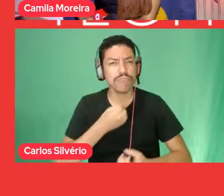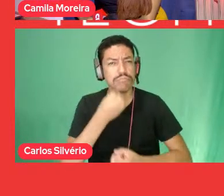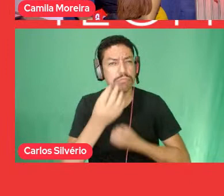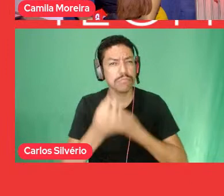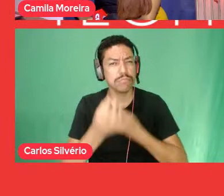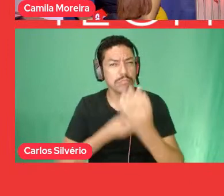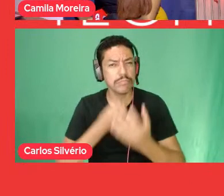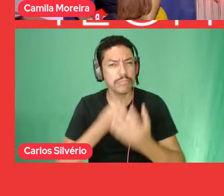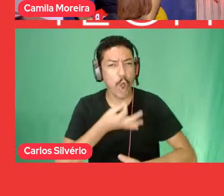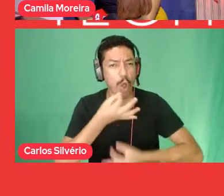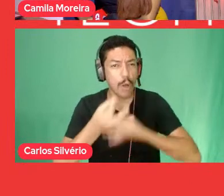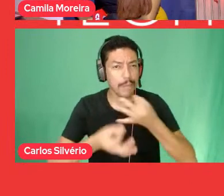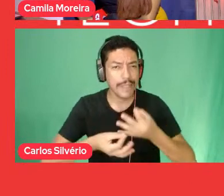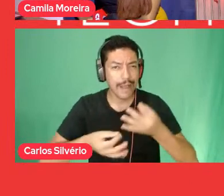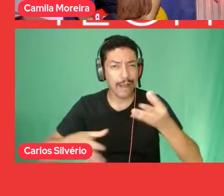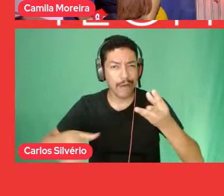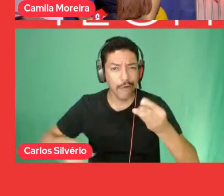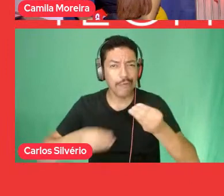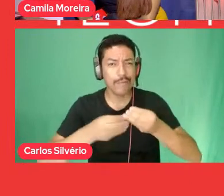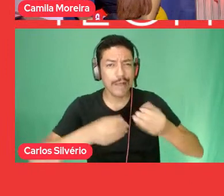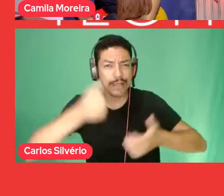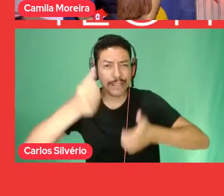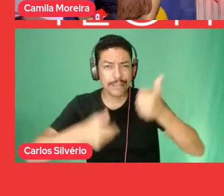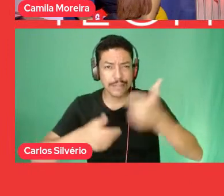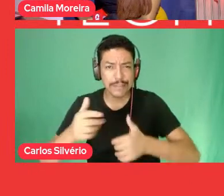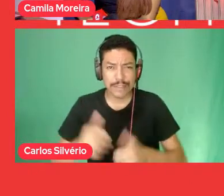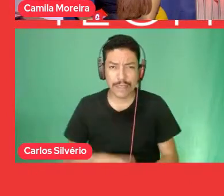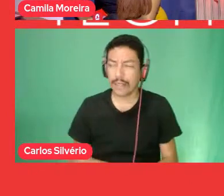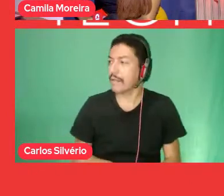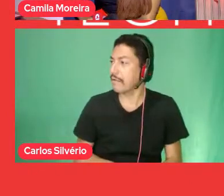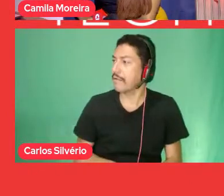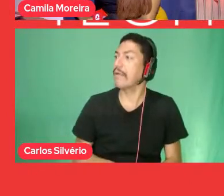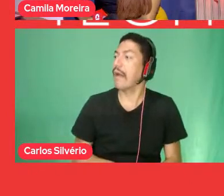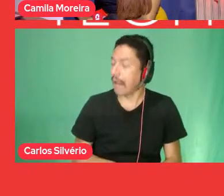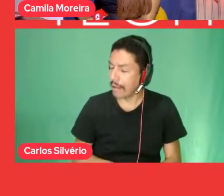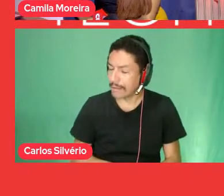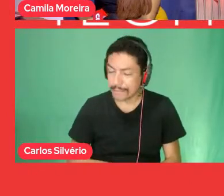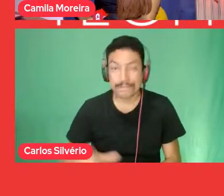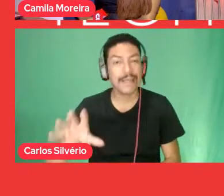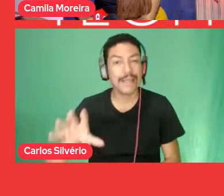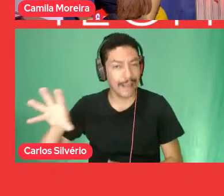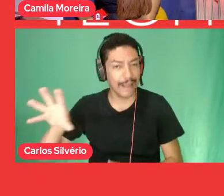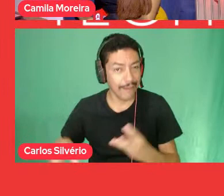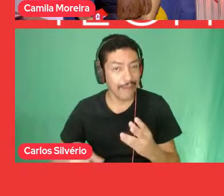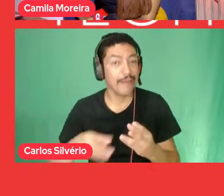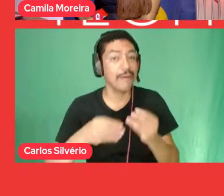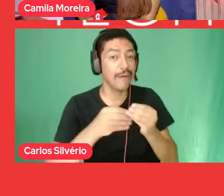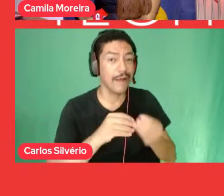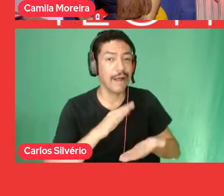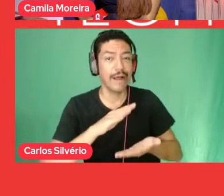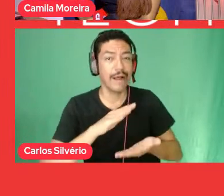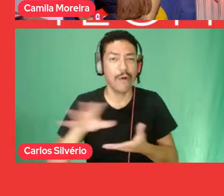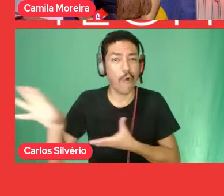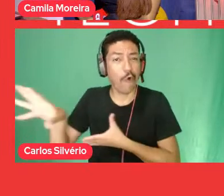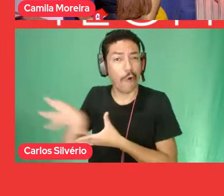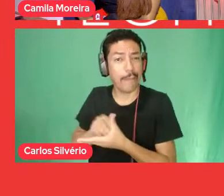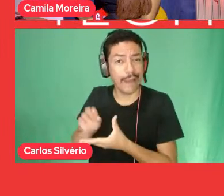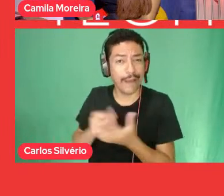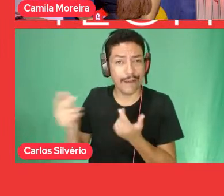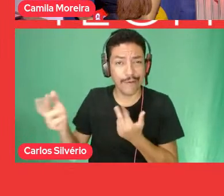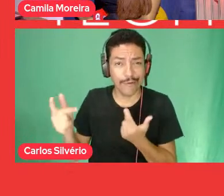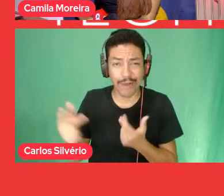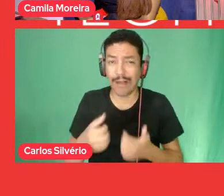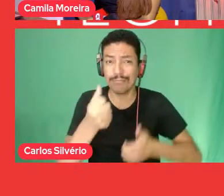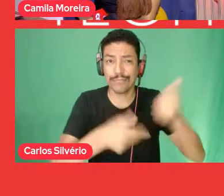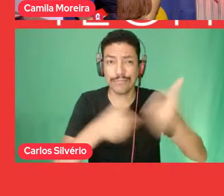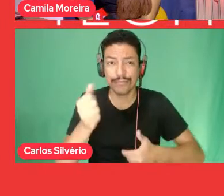o que ela trouxe explicado novamente por outra pessoa ou atribuído aquilo para outra pessoa? É aquilo que a Solange falou,